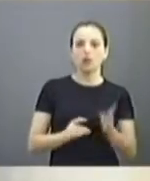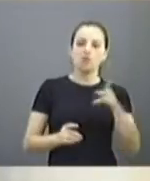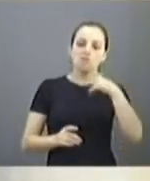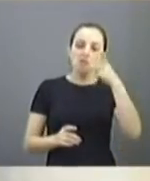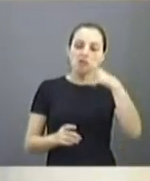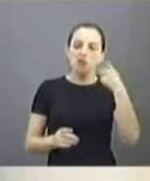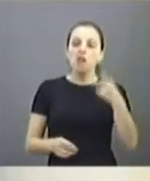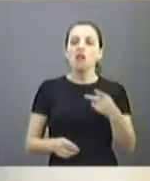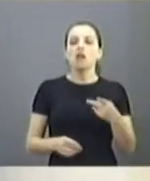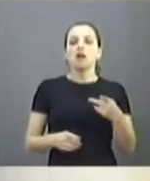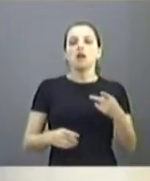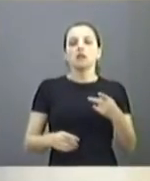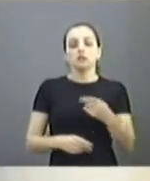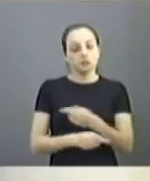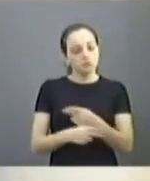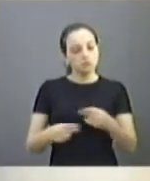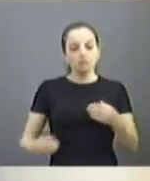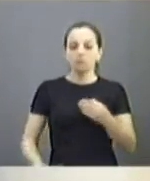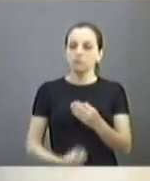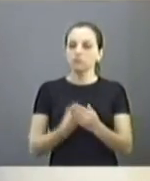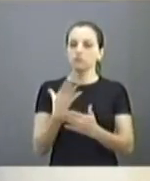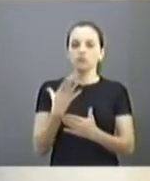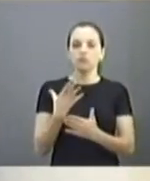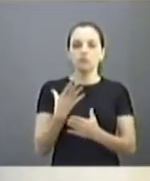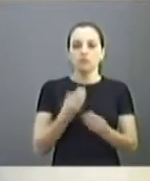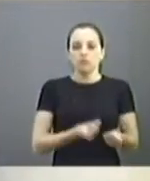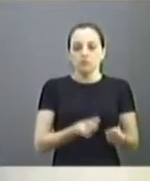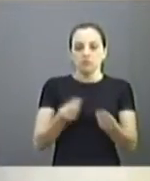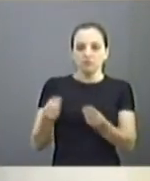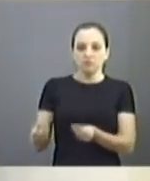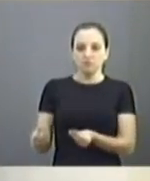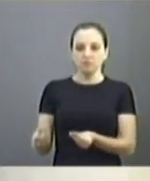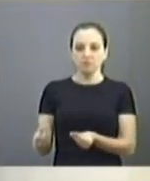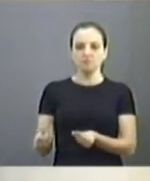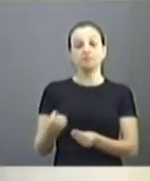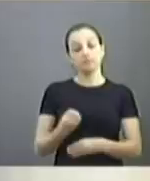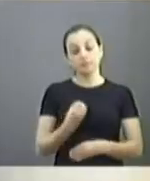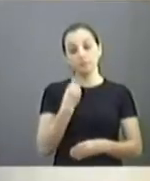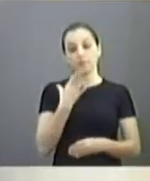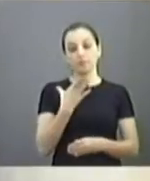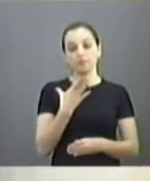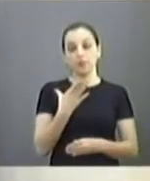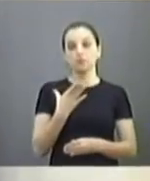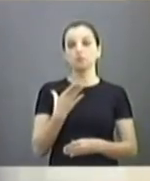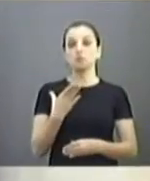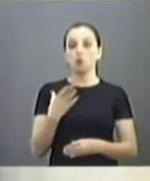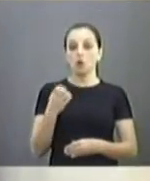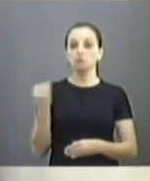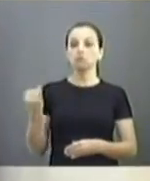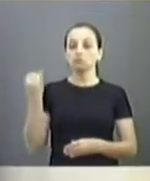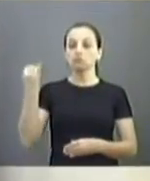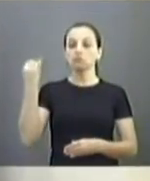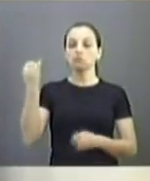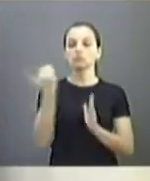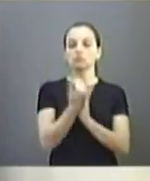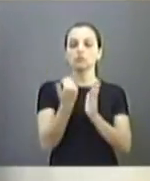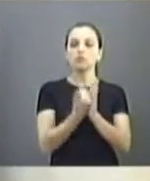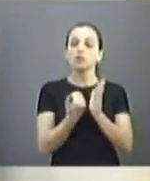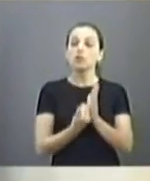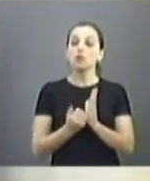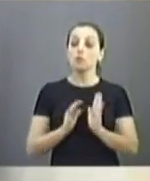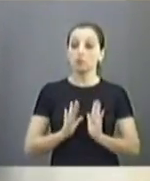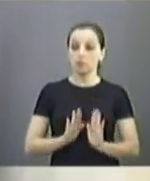da inauguração, da entrega. Eu acho que é bom, é positivo o programa,